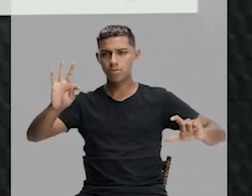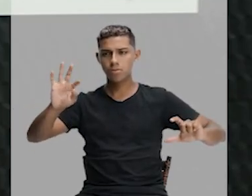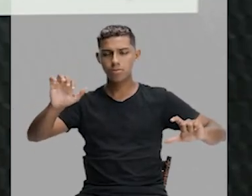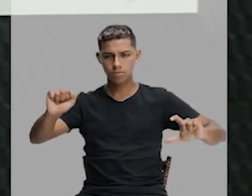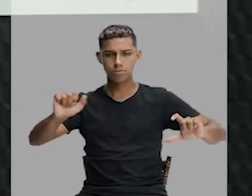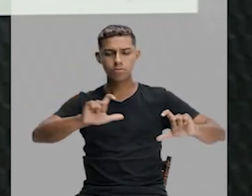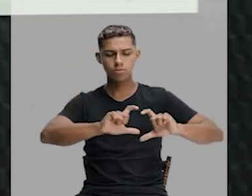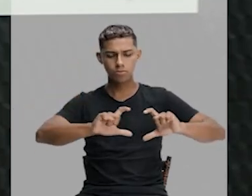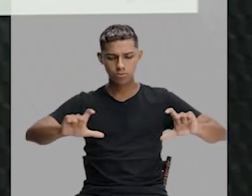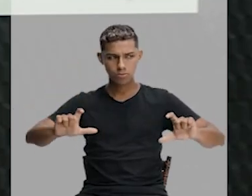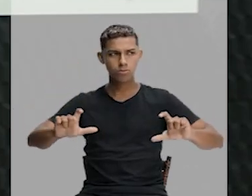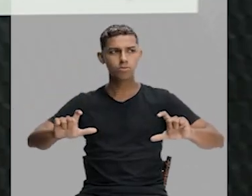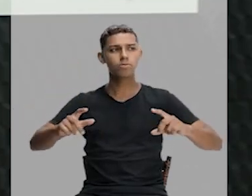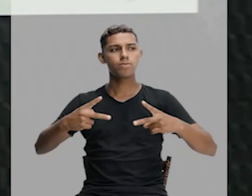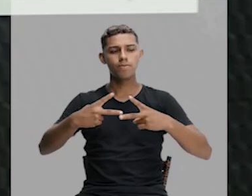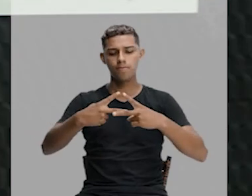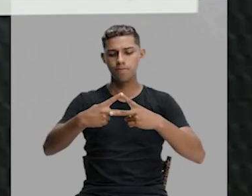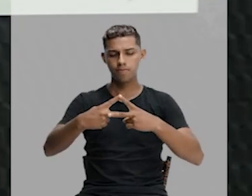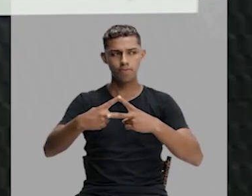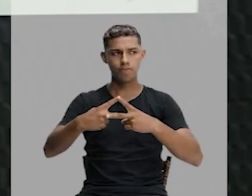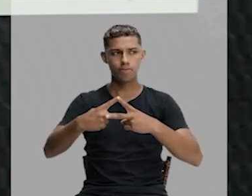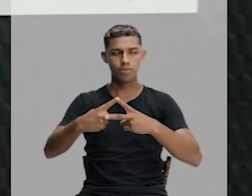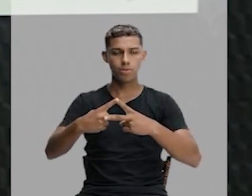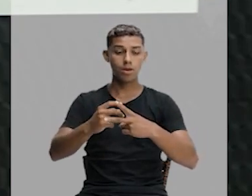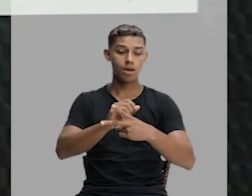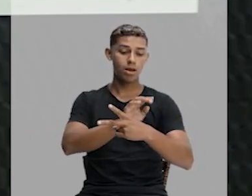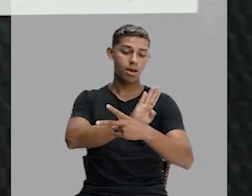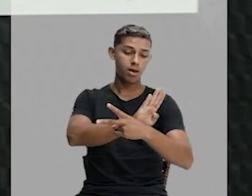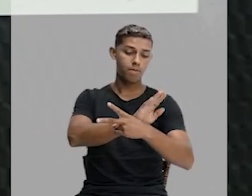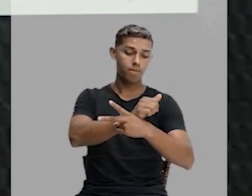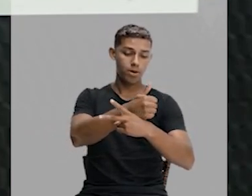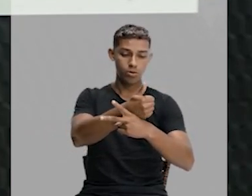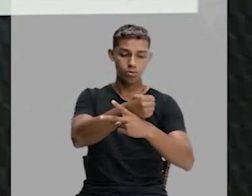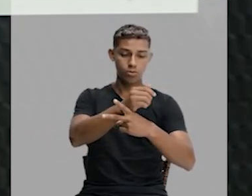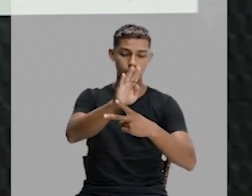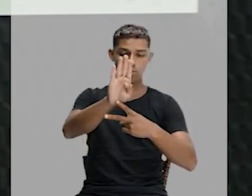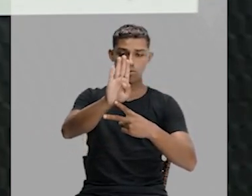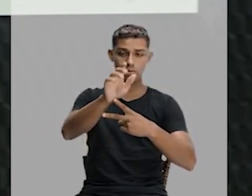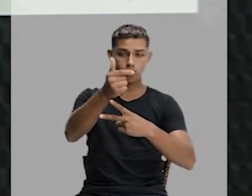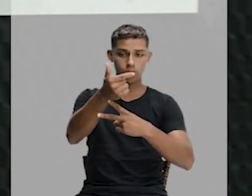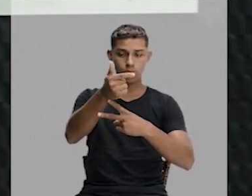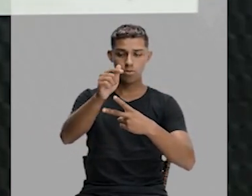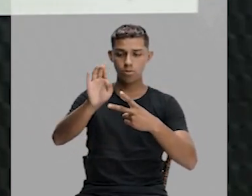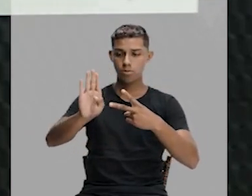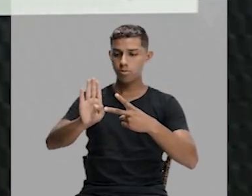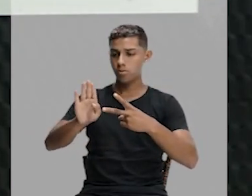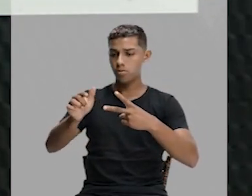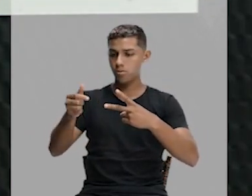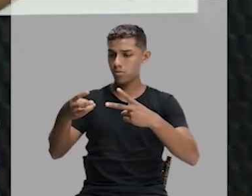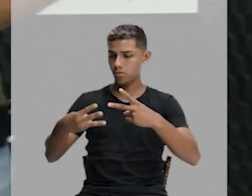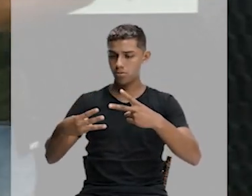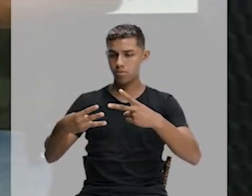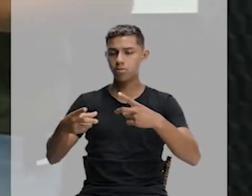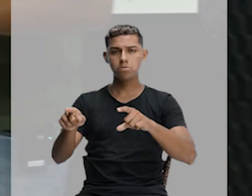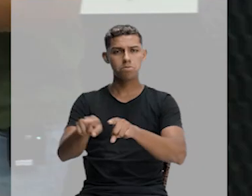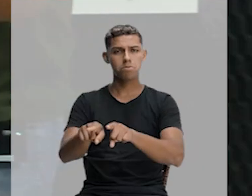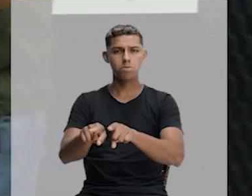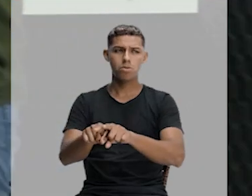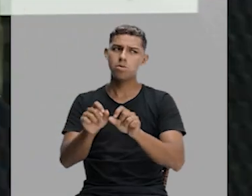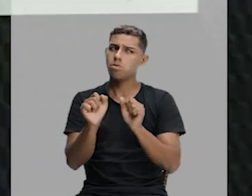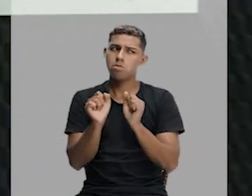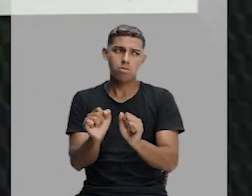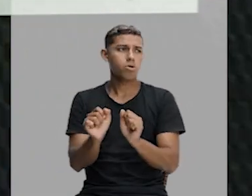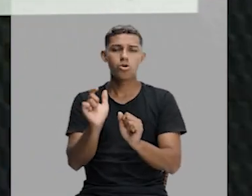certo? E vai ser, no caso, também um triângulo. Eu coloquei aqui um triângulo, tá? Mas poderia ser qualquer